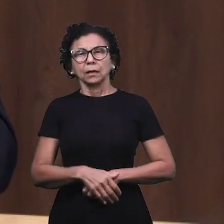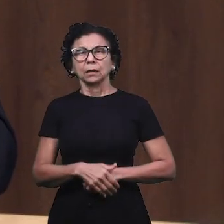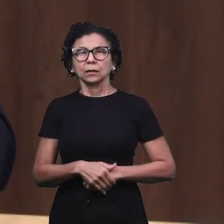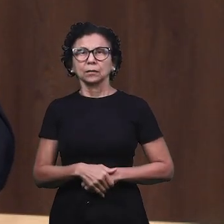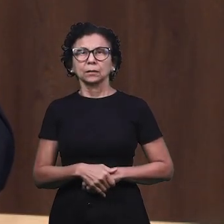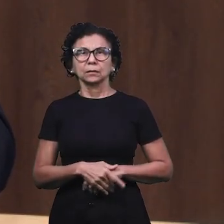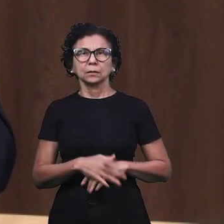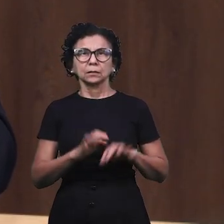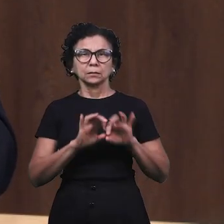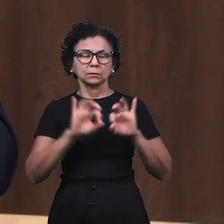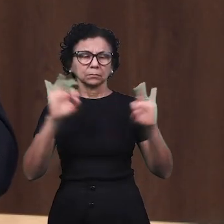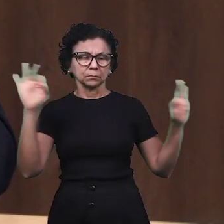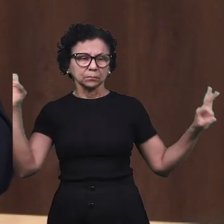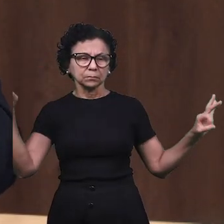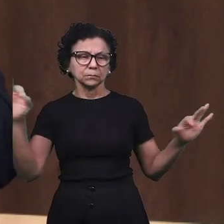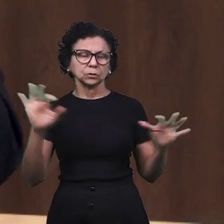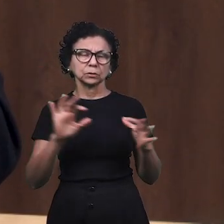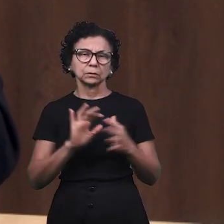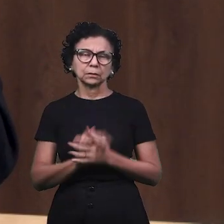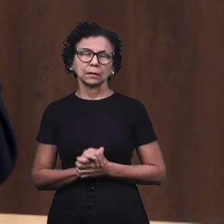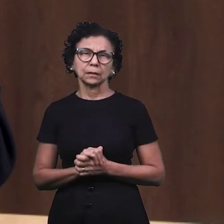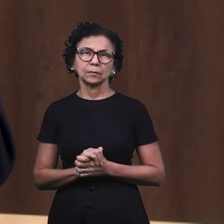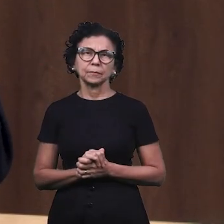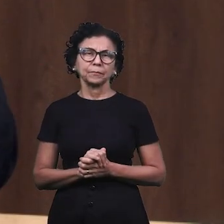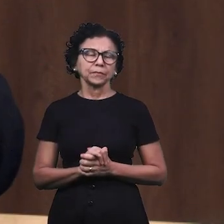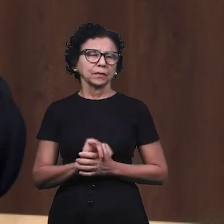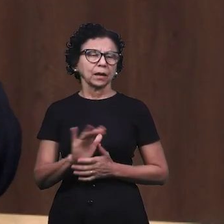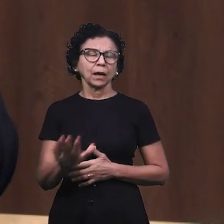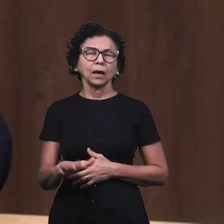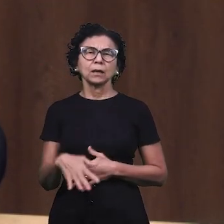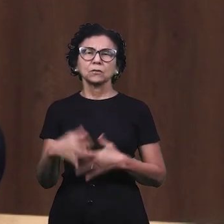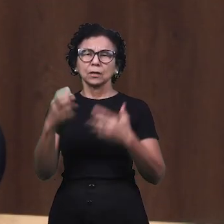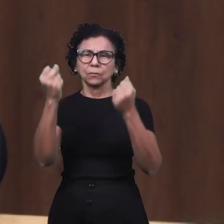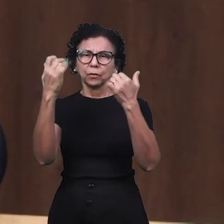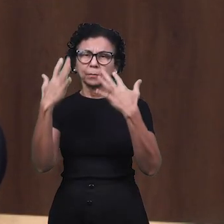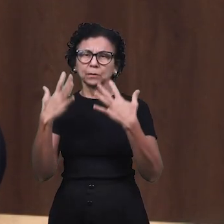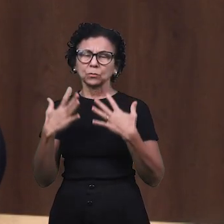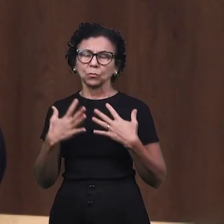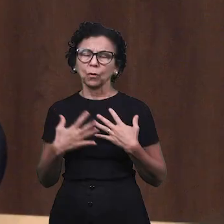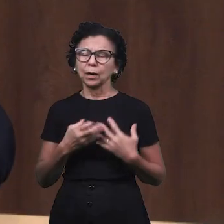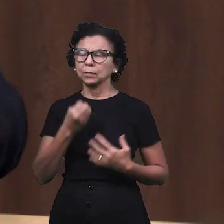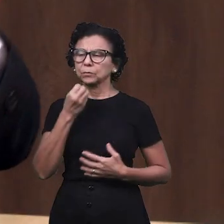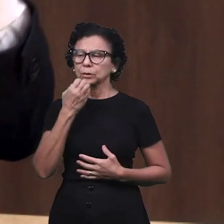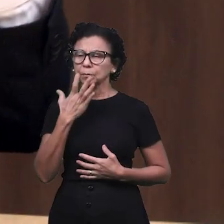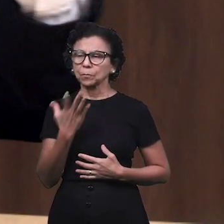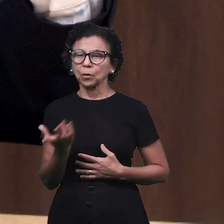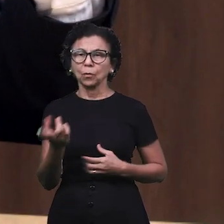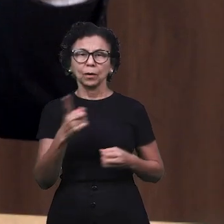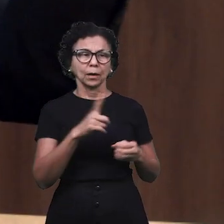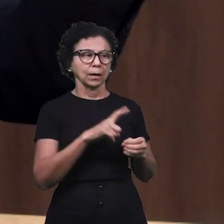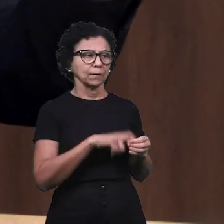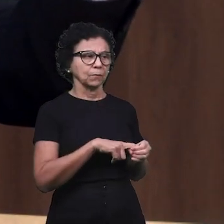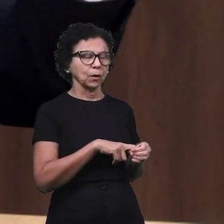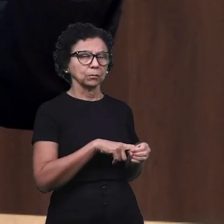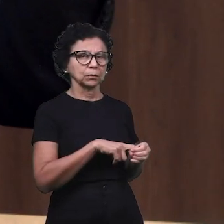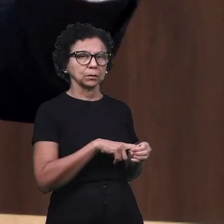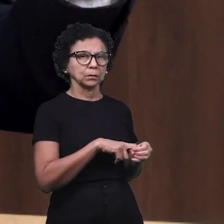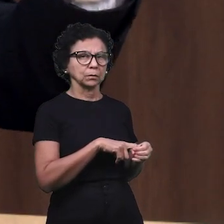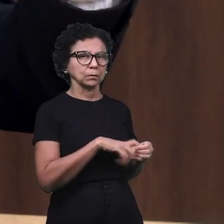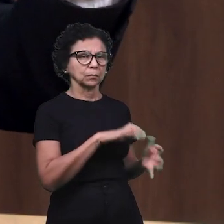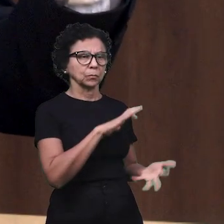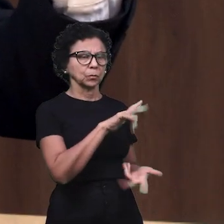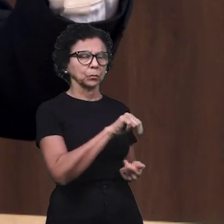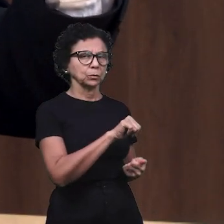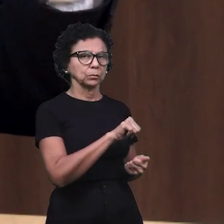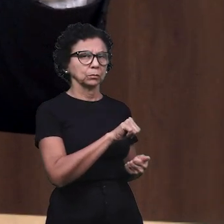se volta para as suas necessidades, depois que a sua sede é saciada, mas agora ficou o ouvido